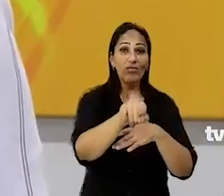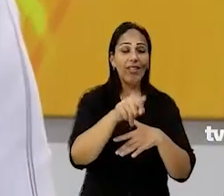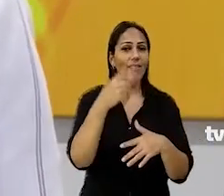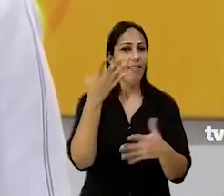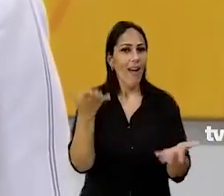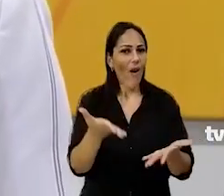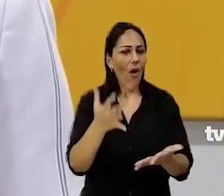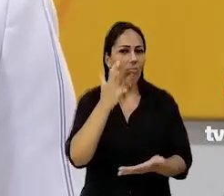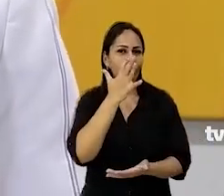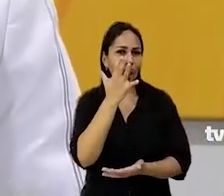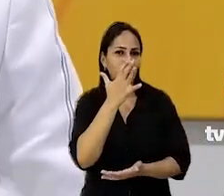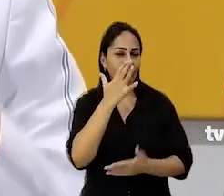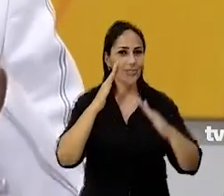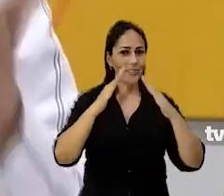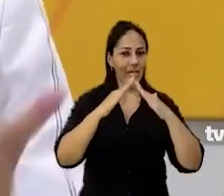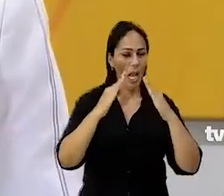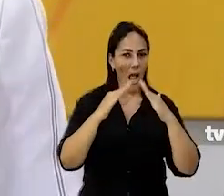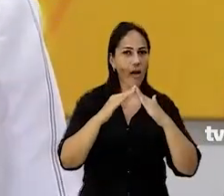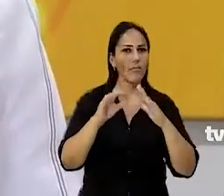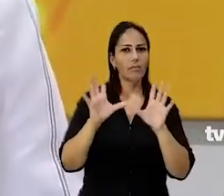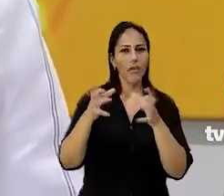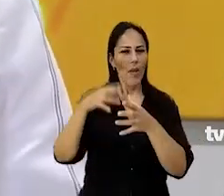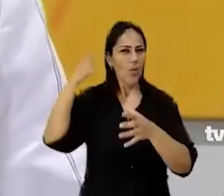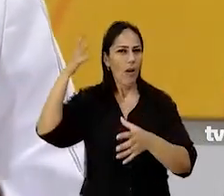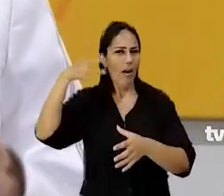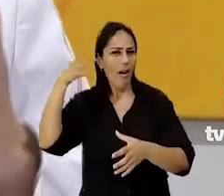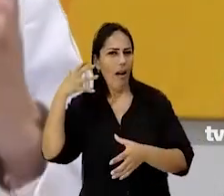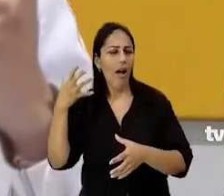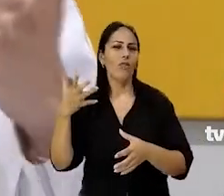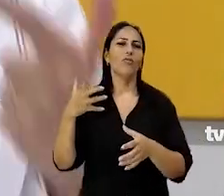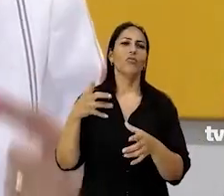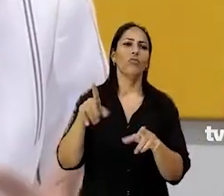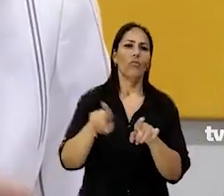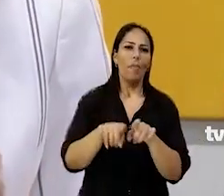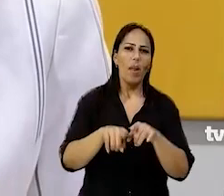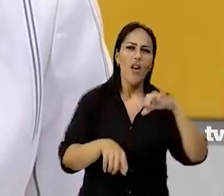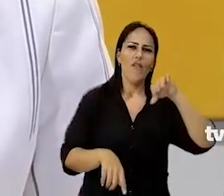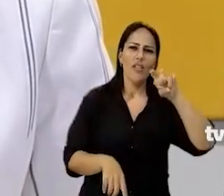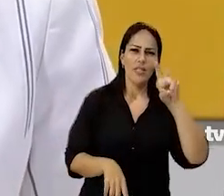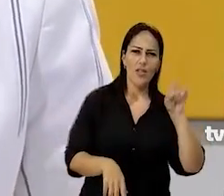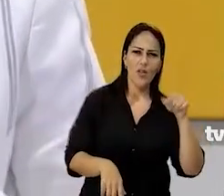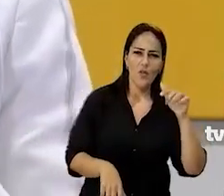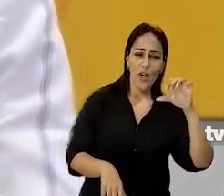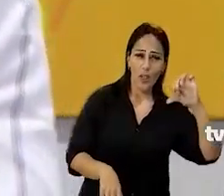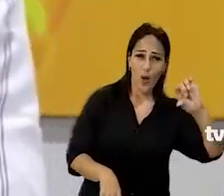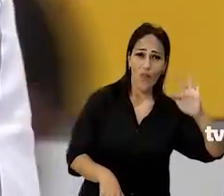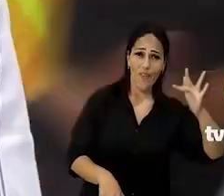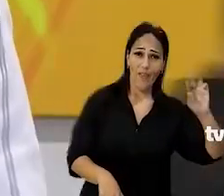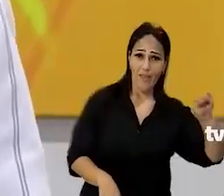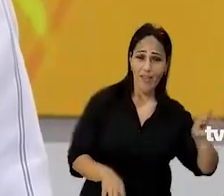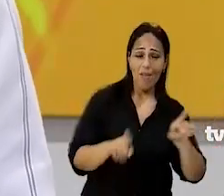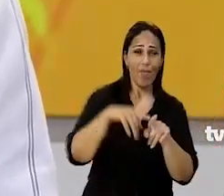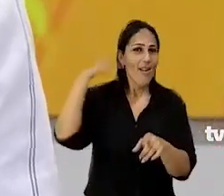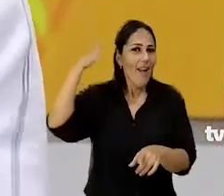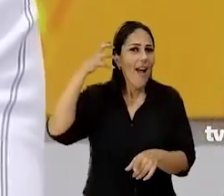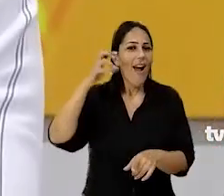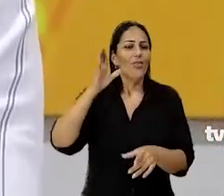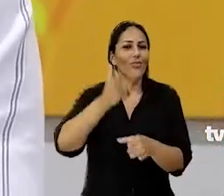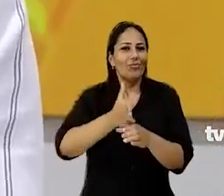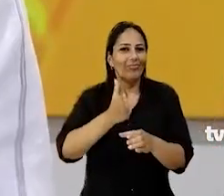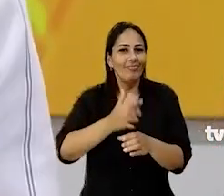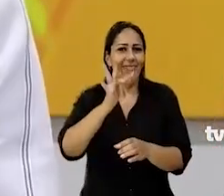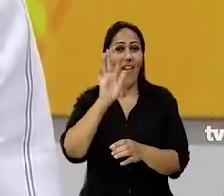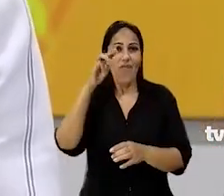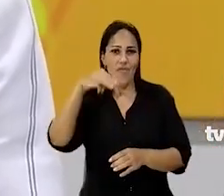nos escutando pela 102,7 FM, pela 95,9 FM, pela Rádio Caicó AM, que está